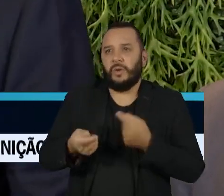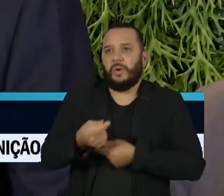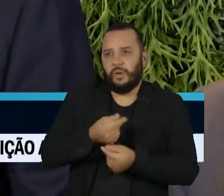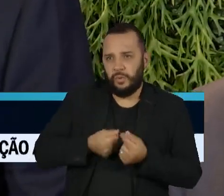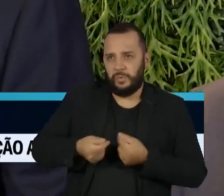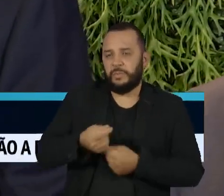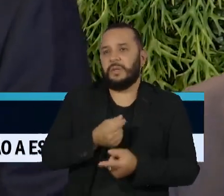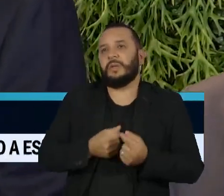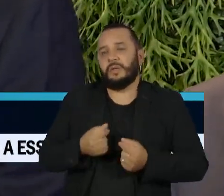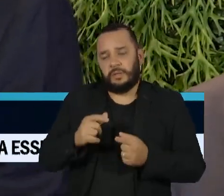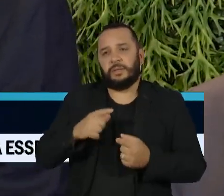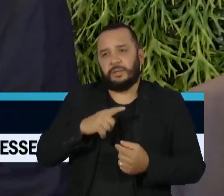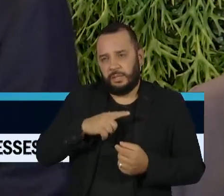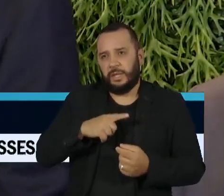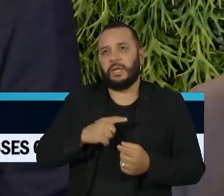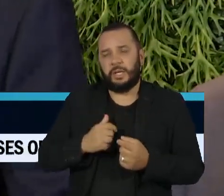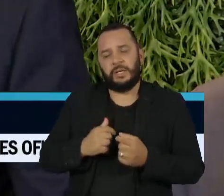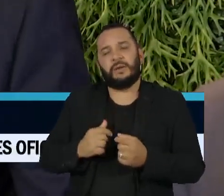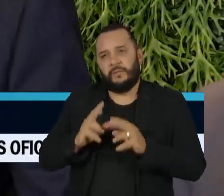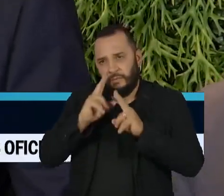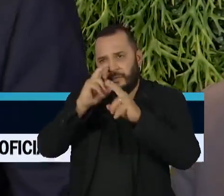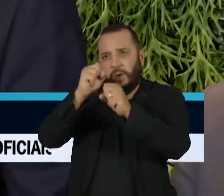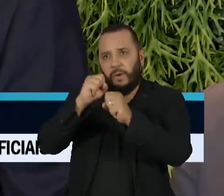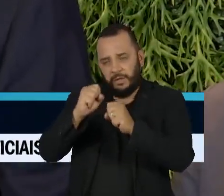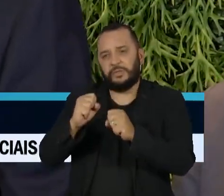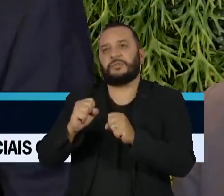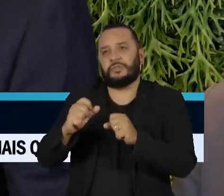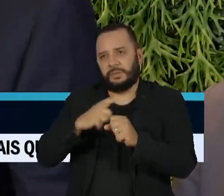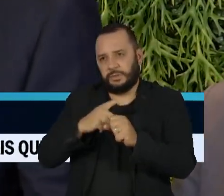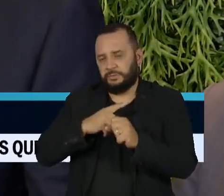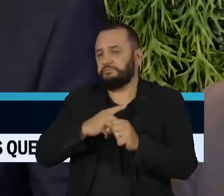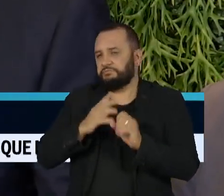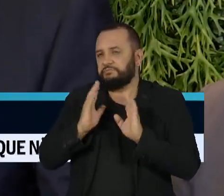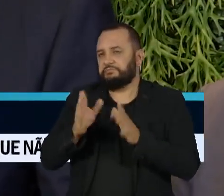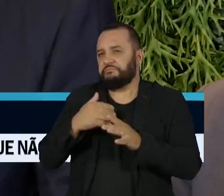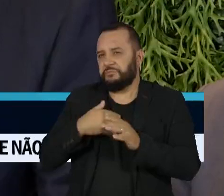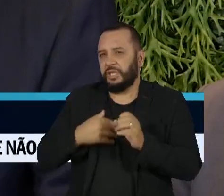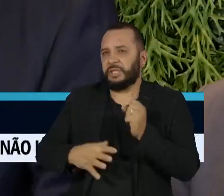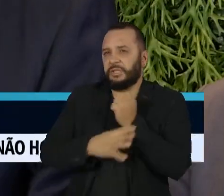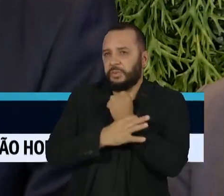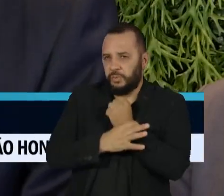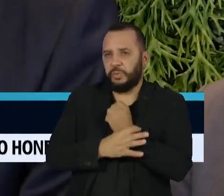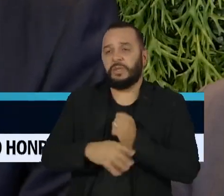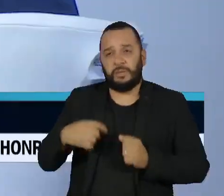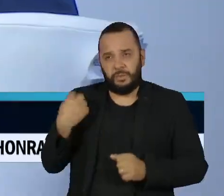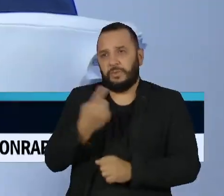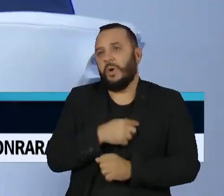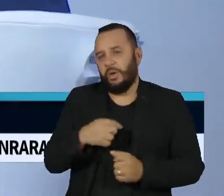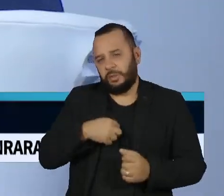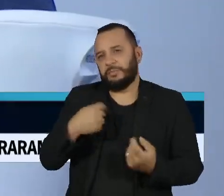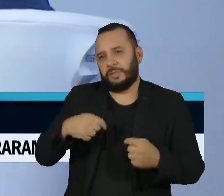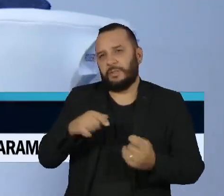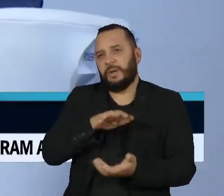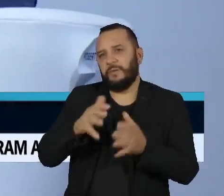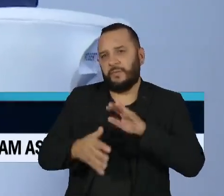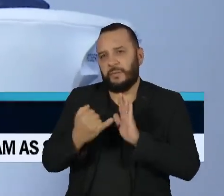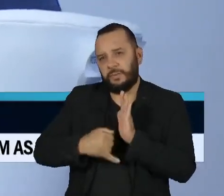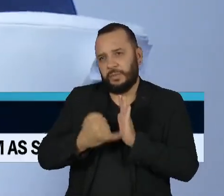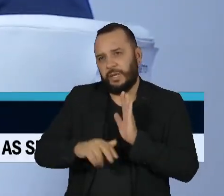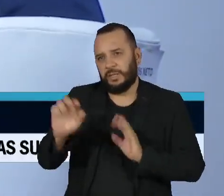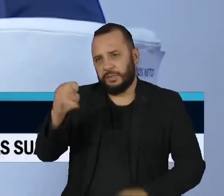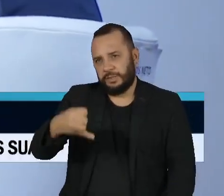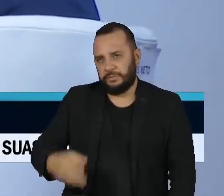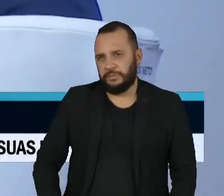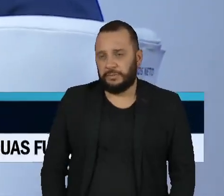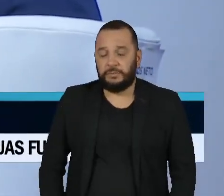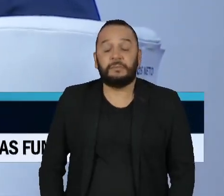com projetos sustentáveis de arrecadação e precisamos de uma reforma tributária. Então, nós temos um compromisso republicano de entregá-los. Rodrigo Pacheco disse que o